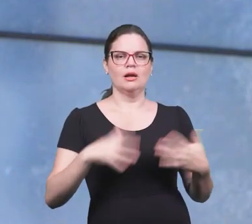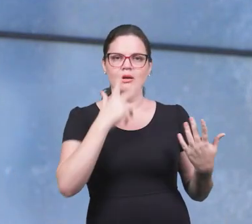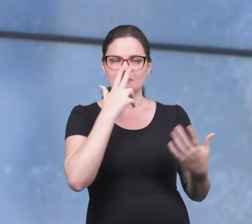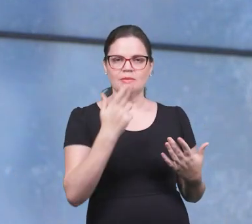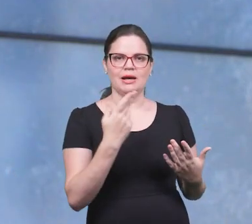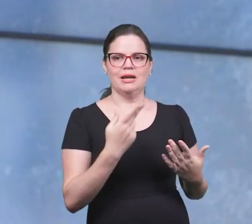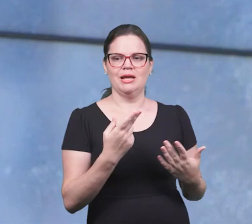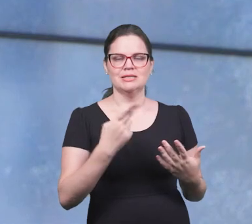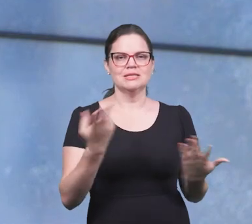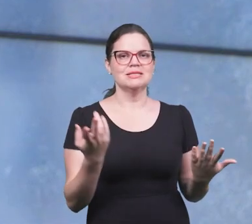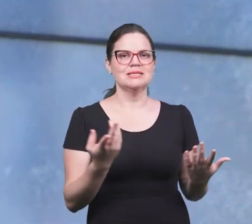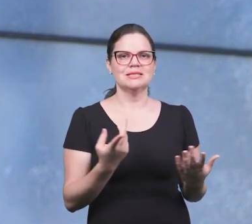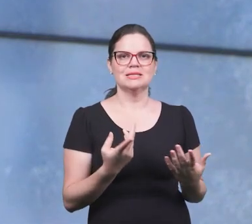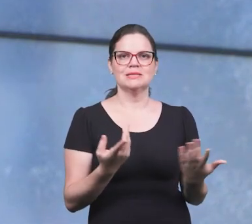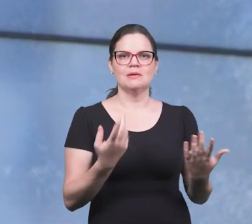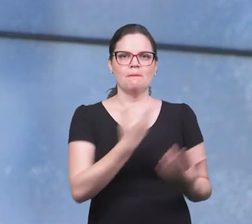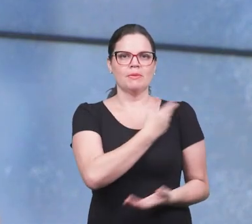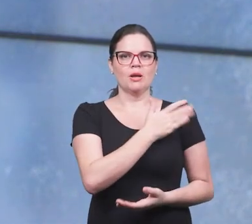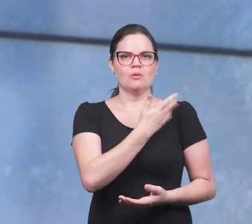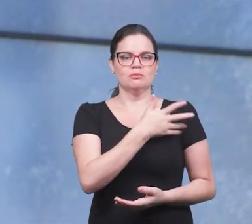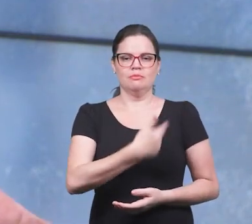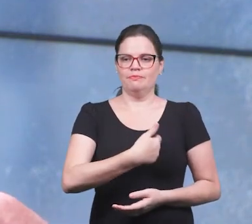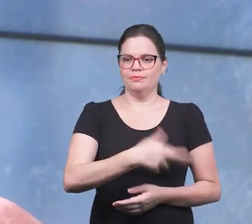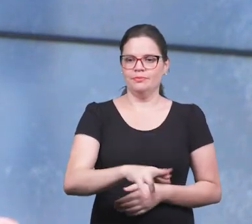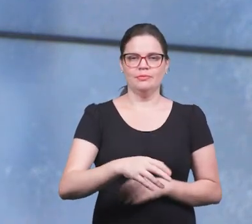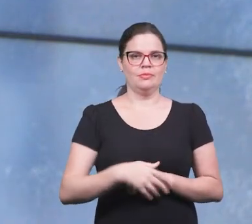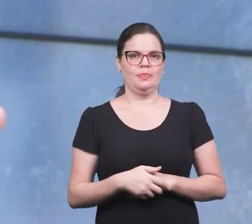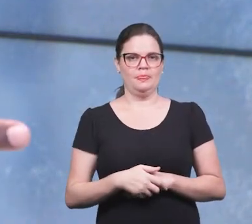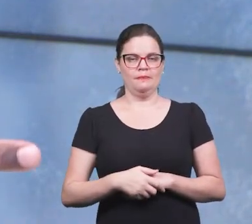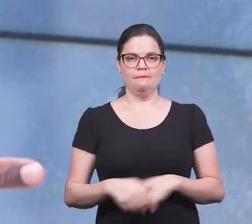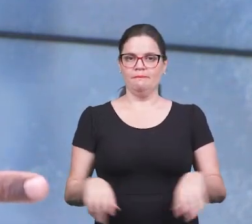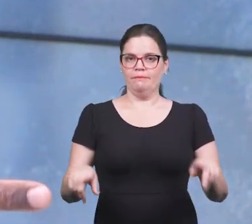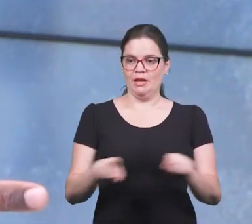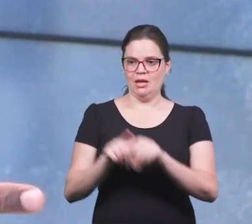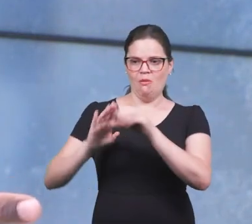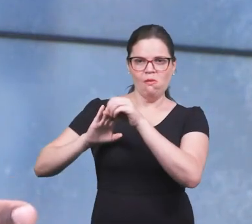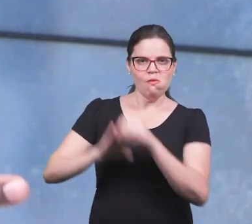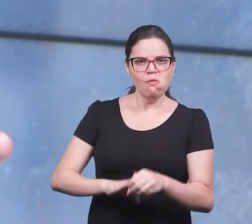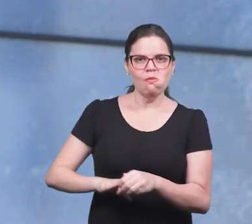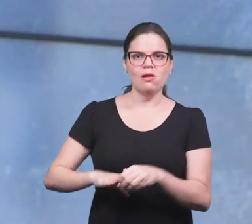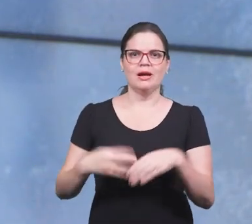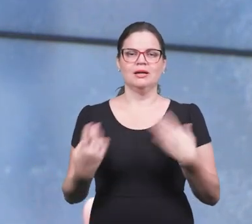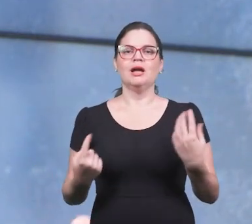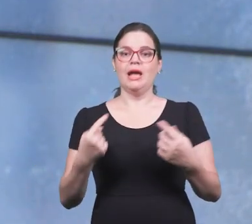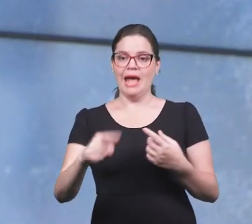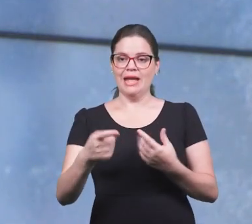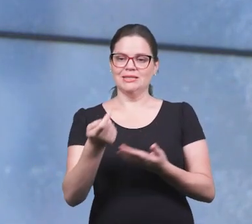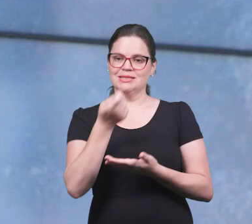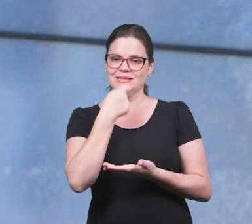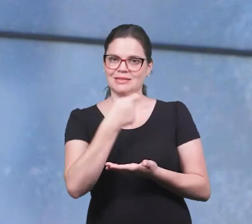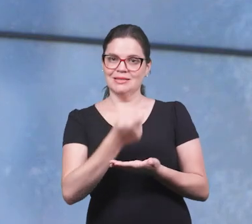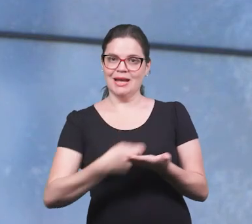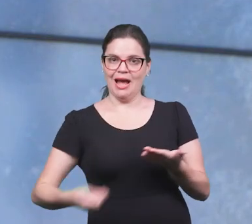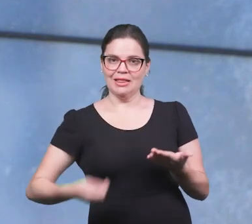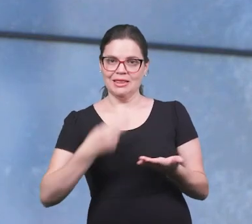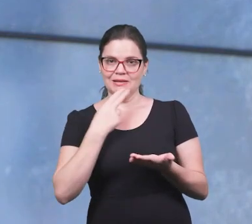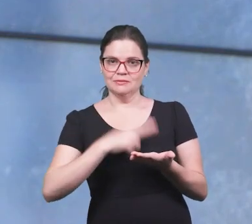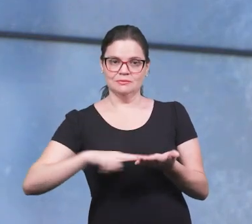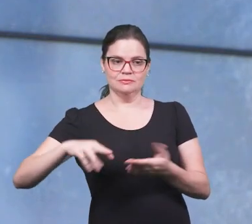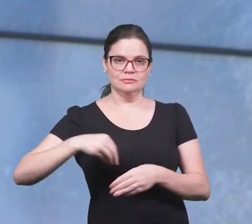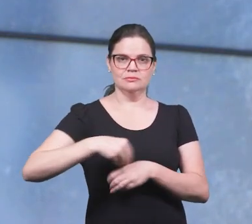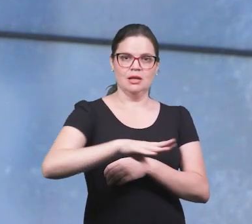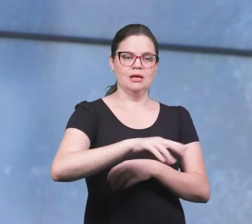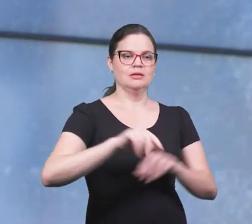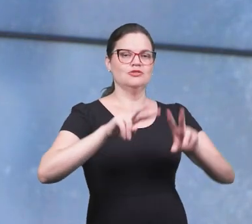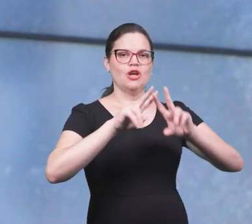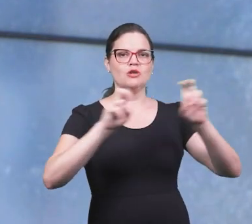havia, né? Então aí, por causa dessa carta de protesto, eles passaram a serem chamados de